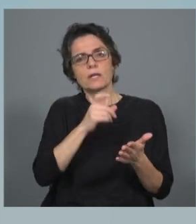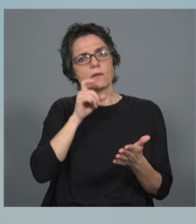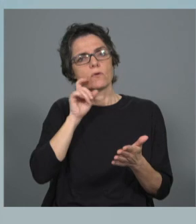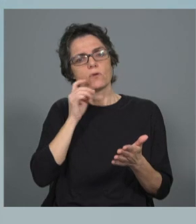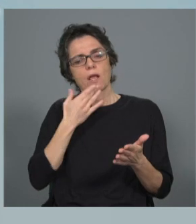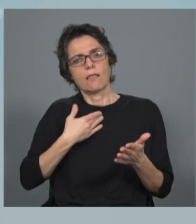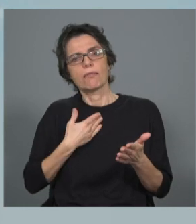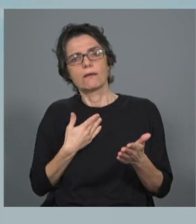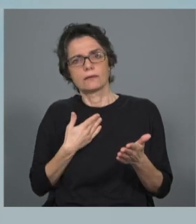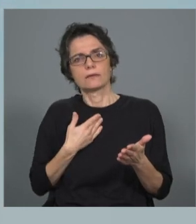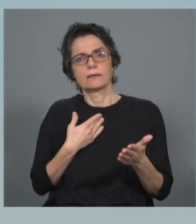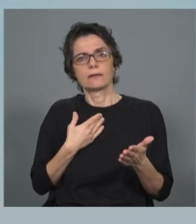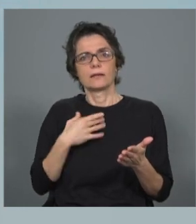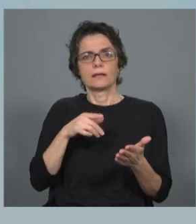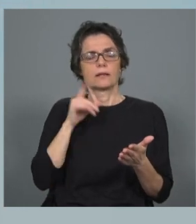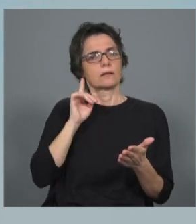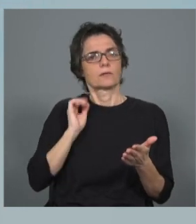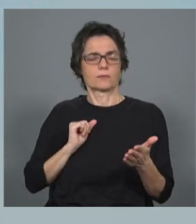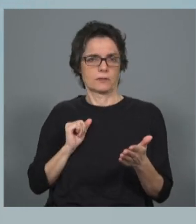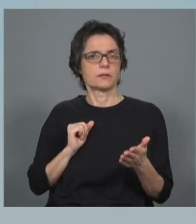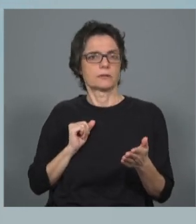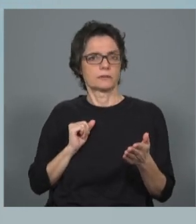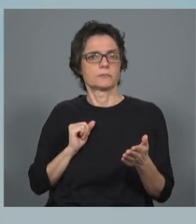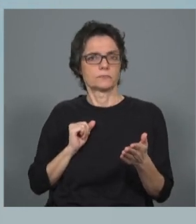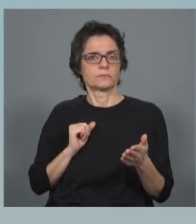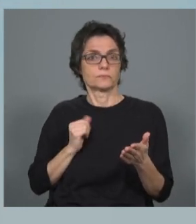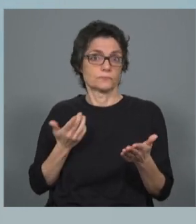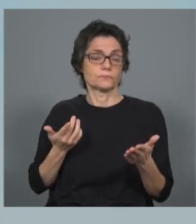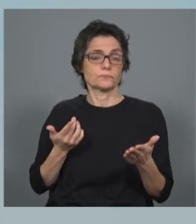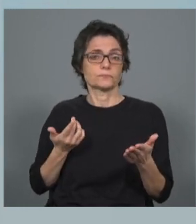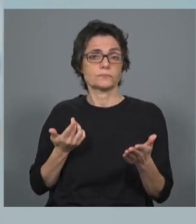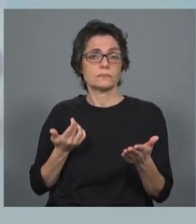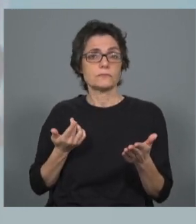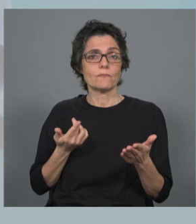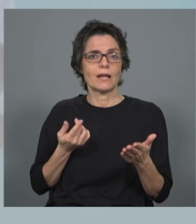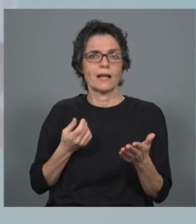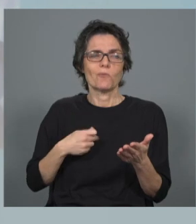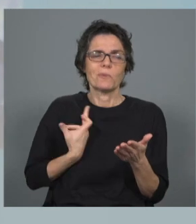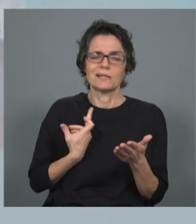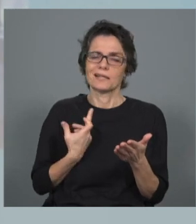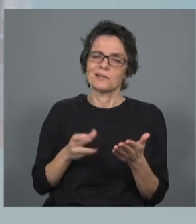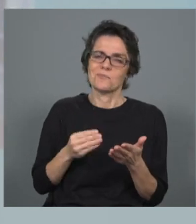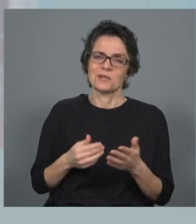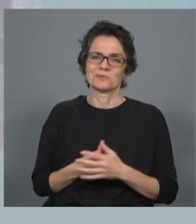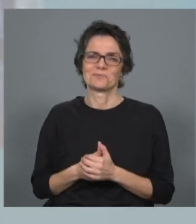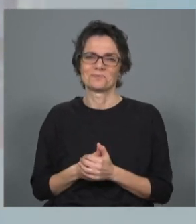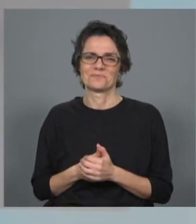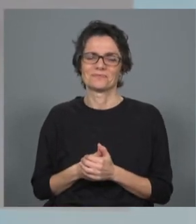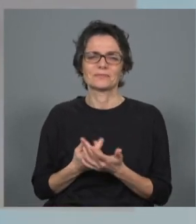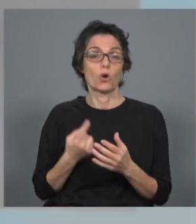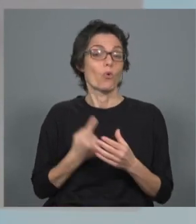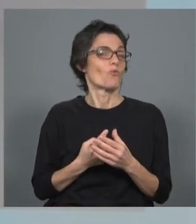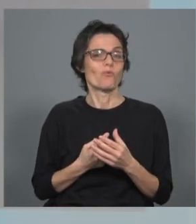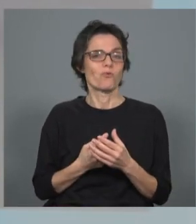livros, é alguma coisa que temos que considerar precioso, parece-me. Não há confinamento que